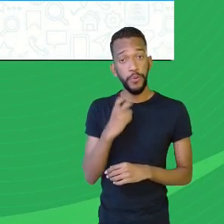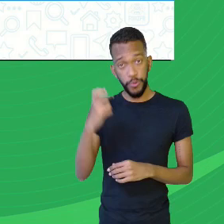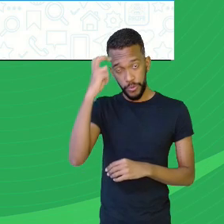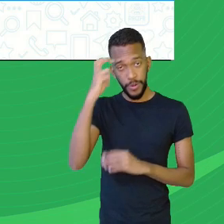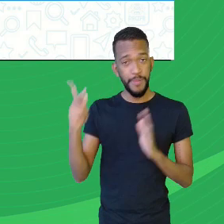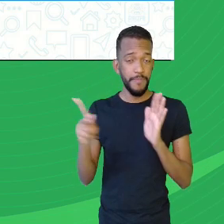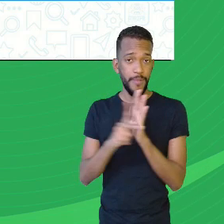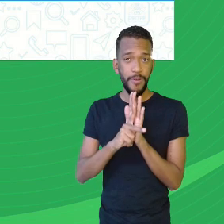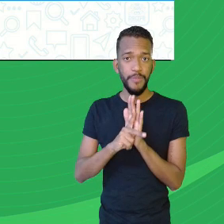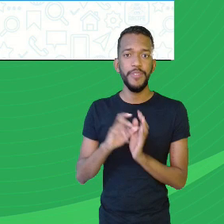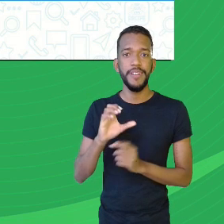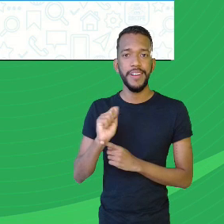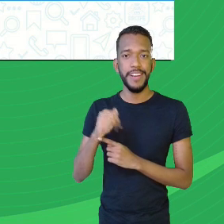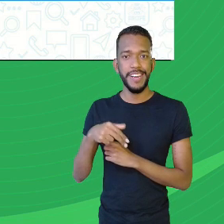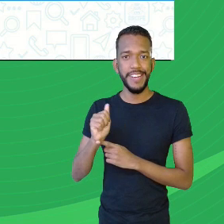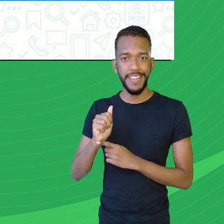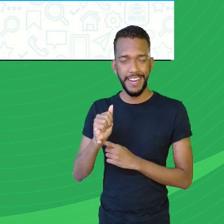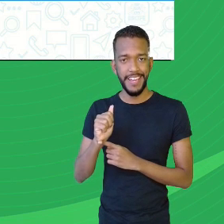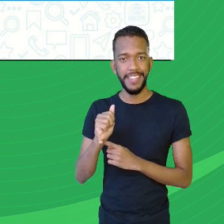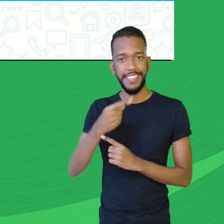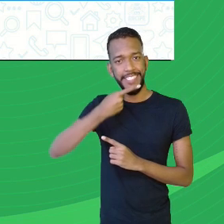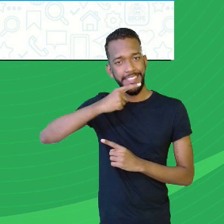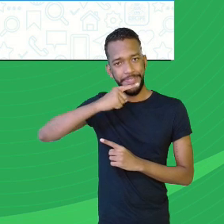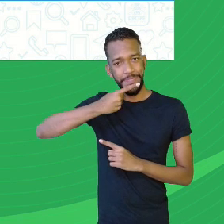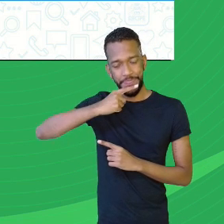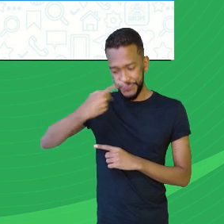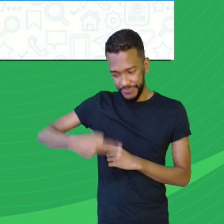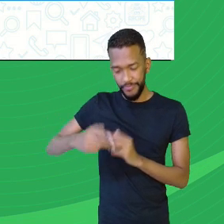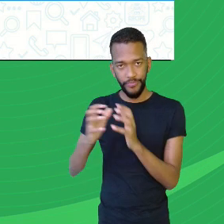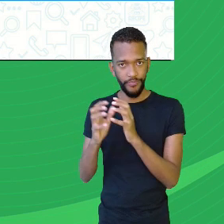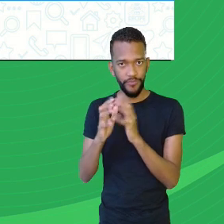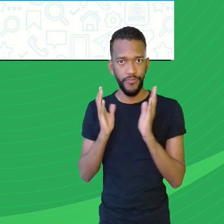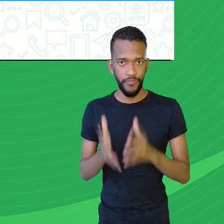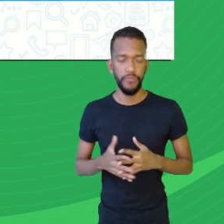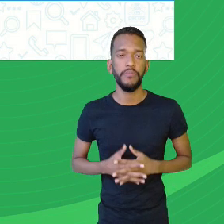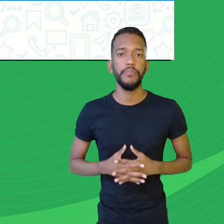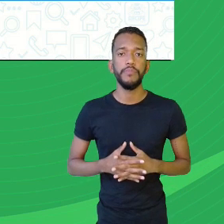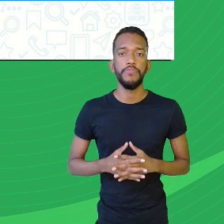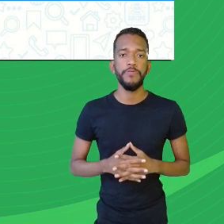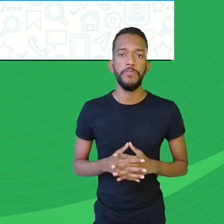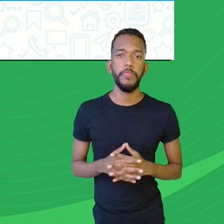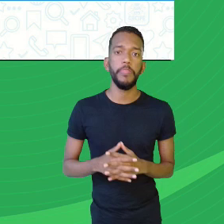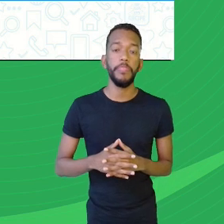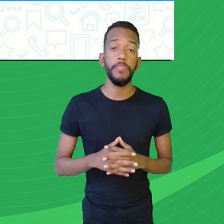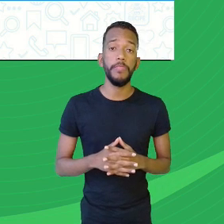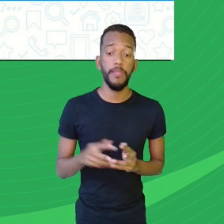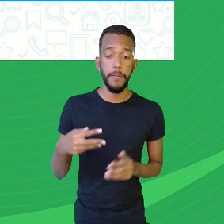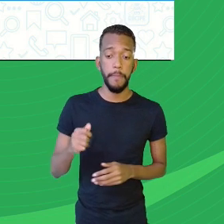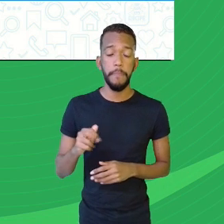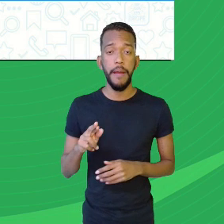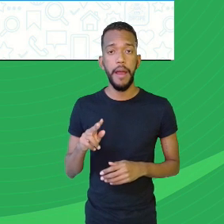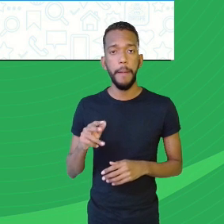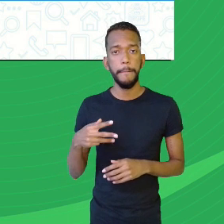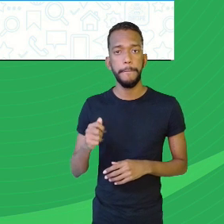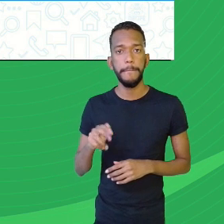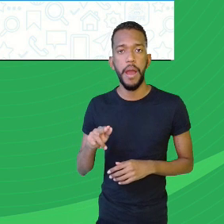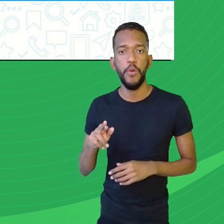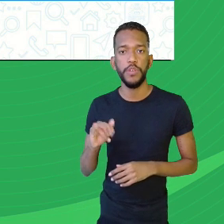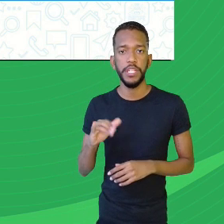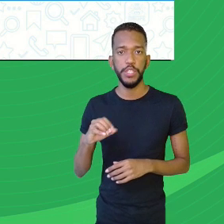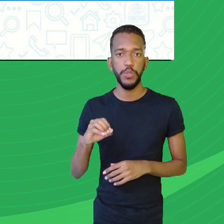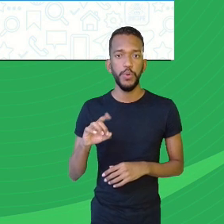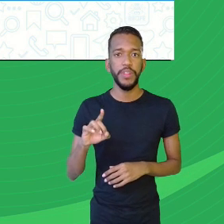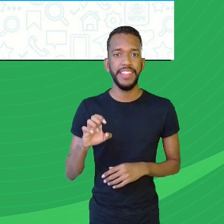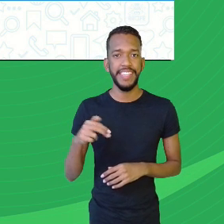aqui na nossa cidade. Bom, Maurício de Nassau, em especial, ele queria construir aqui em Recife